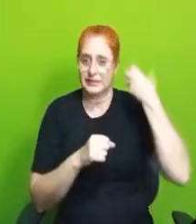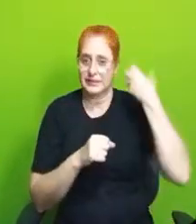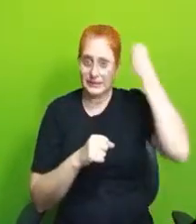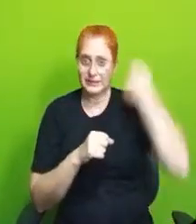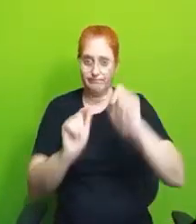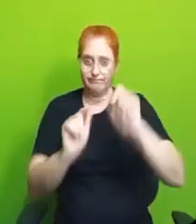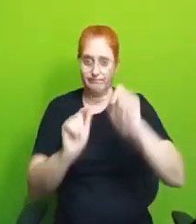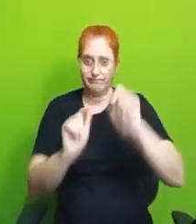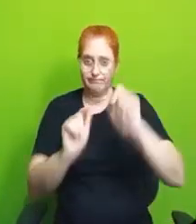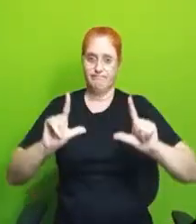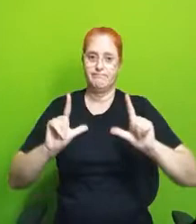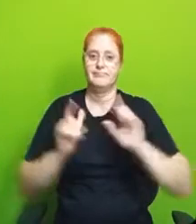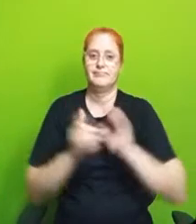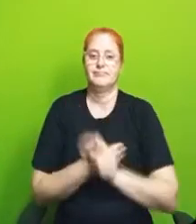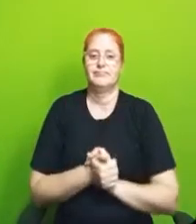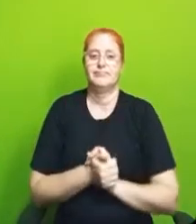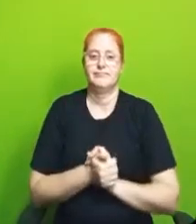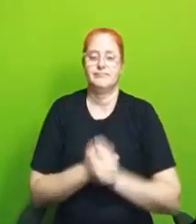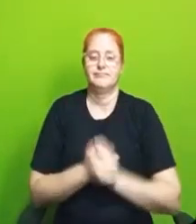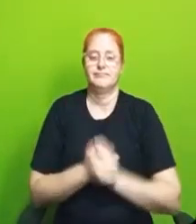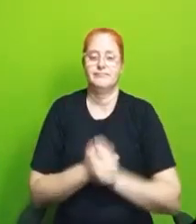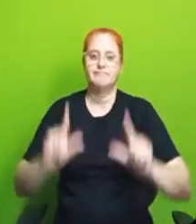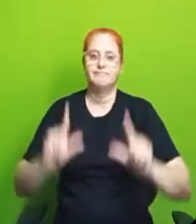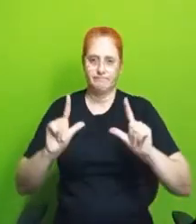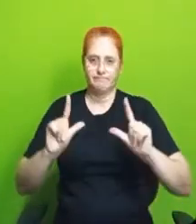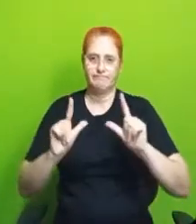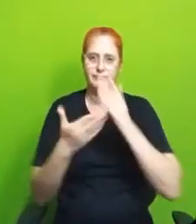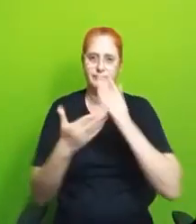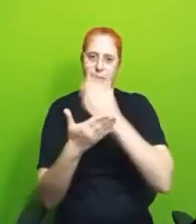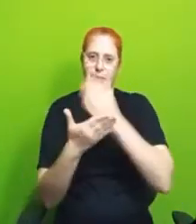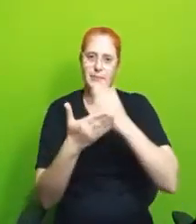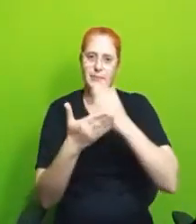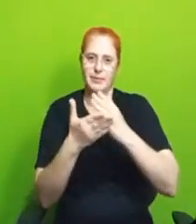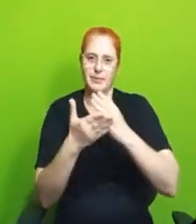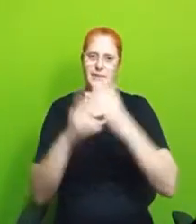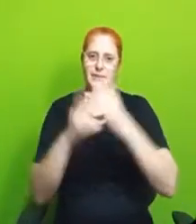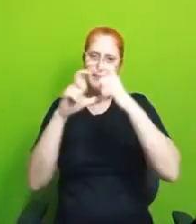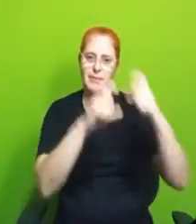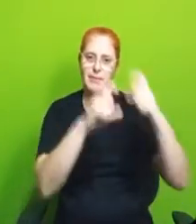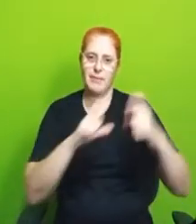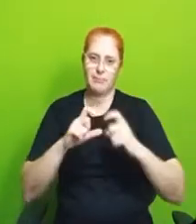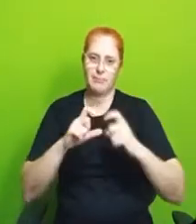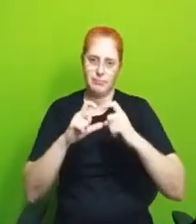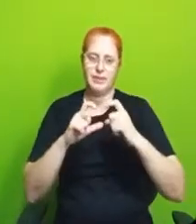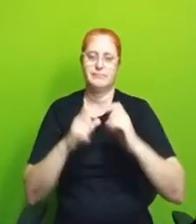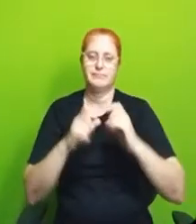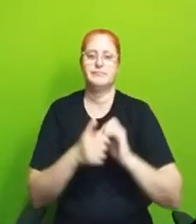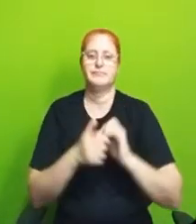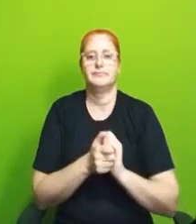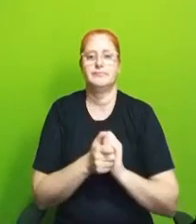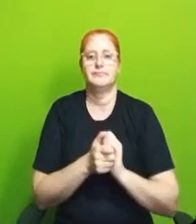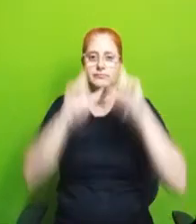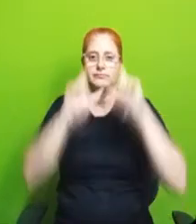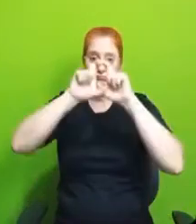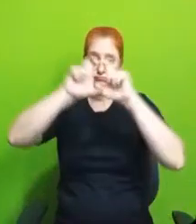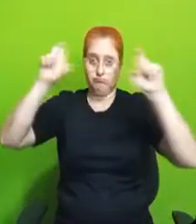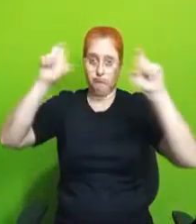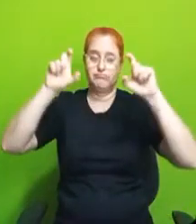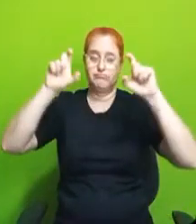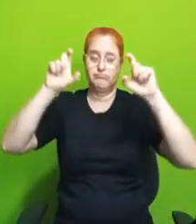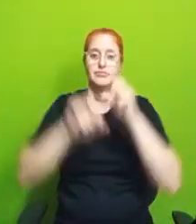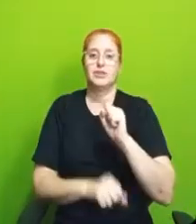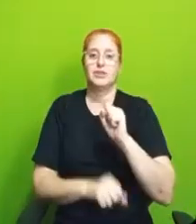né? A tela está dividida em 3 janelas. Na parte superior, estou eu, Sofia. Eu